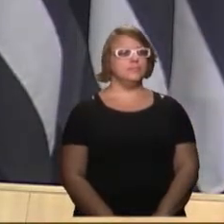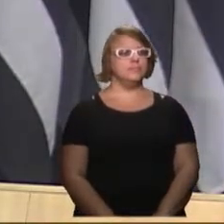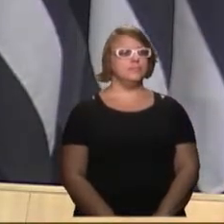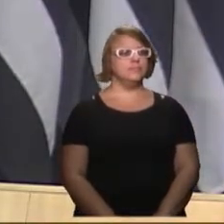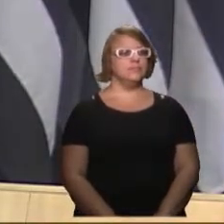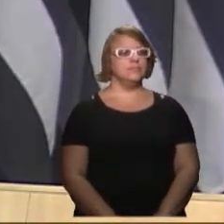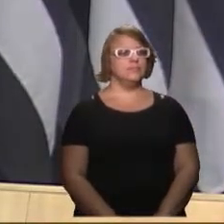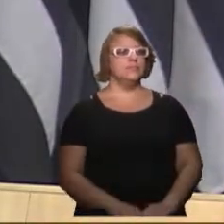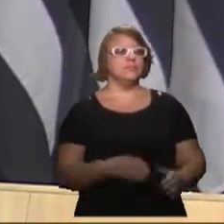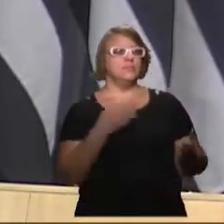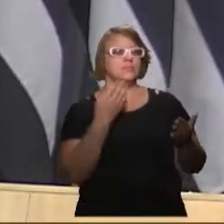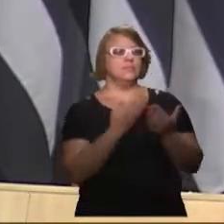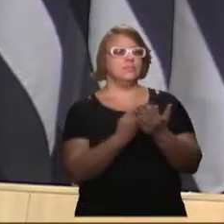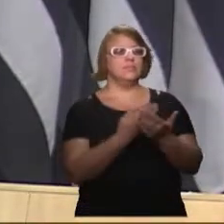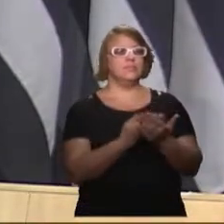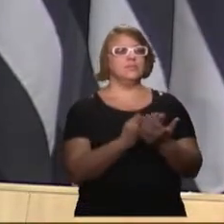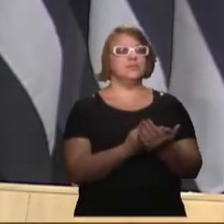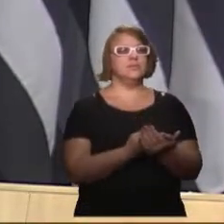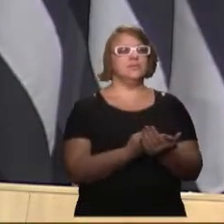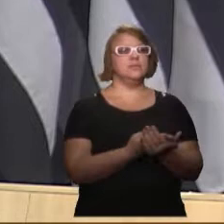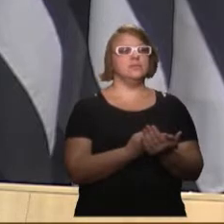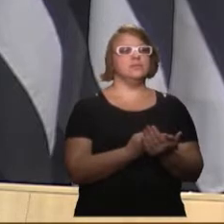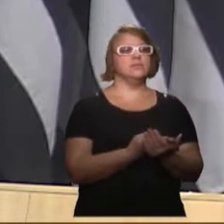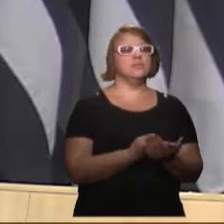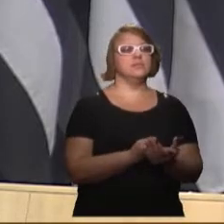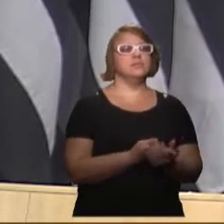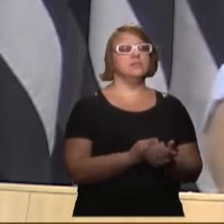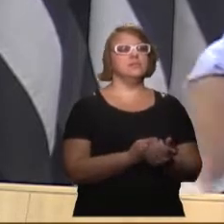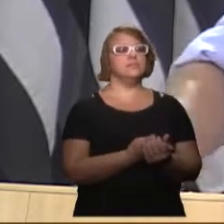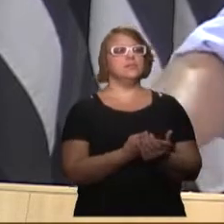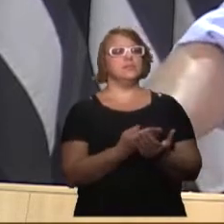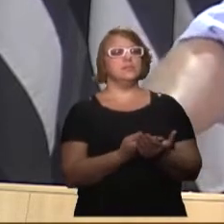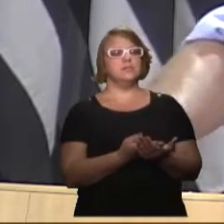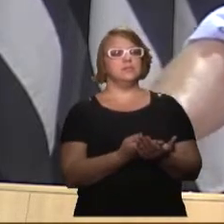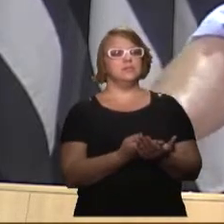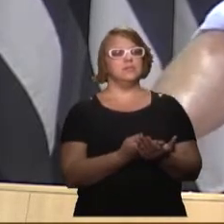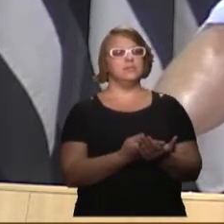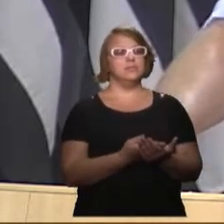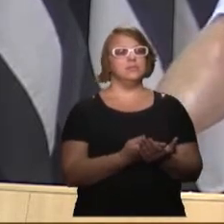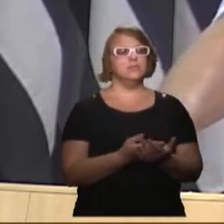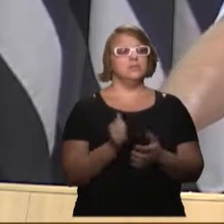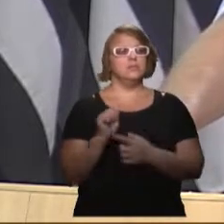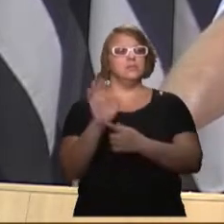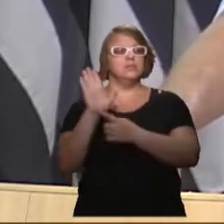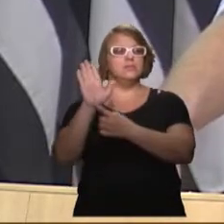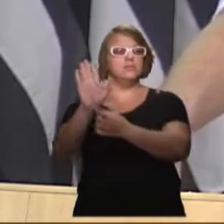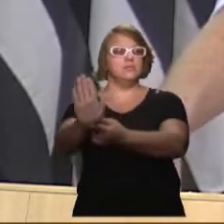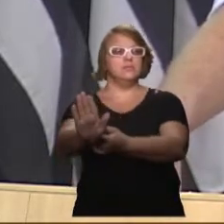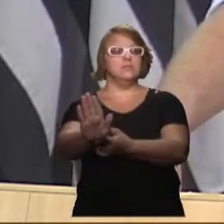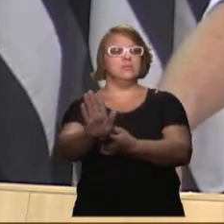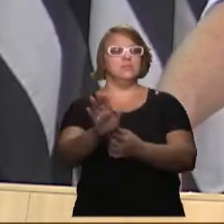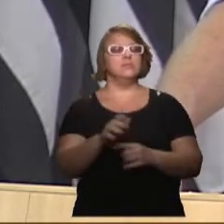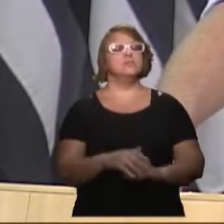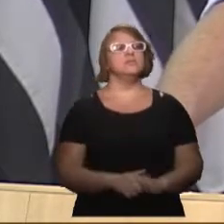esse estudo, no artigo 3º, aponta que os bens de direito e demais ativos adicionais e déficit